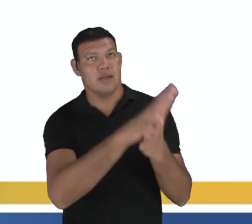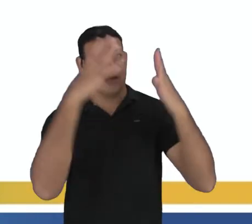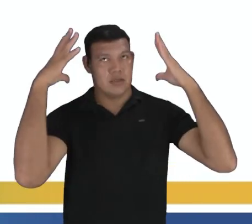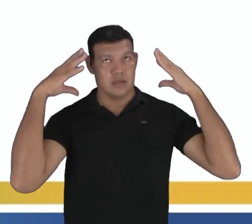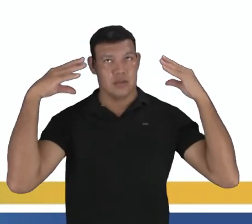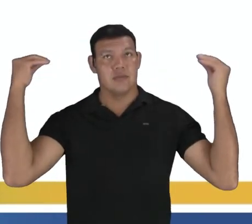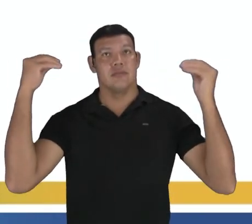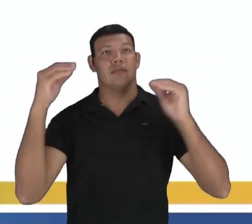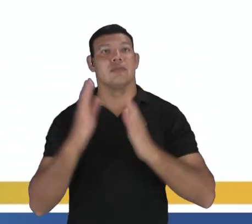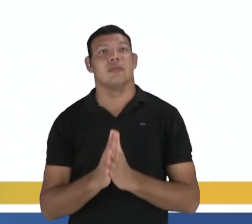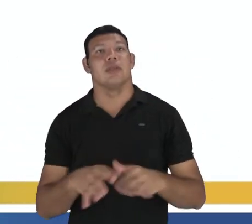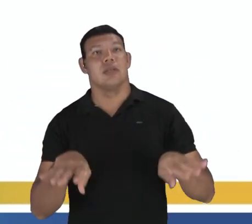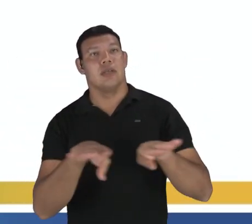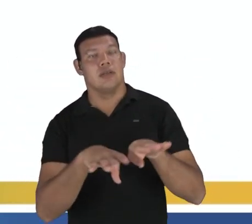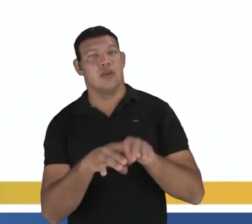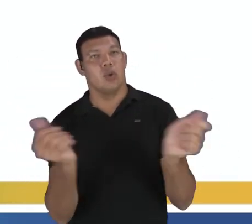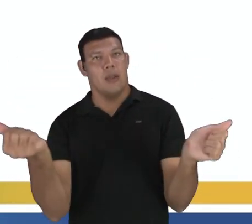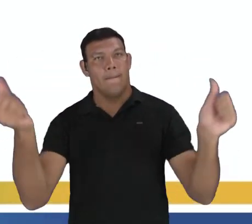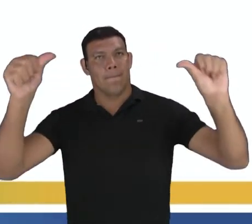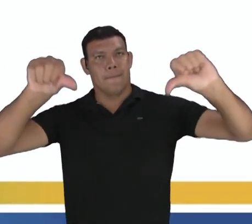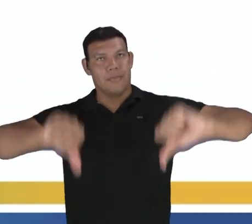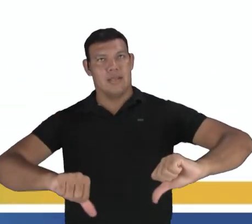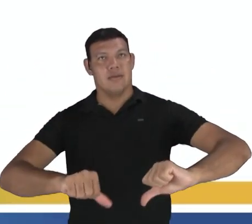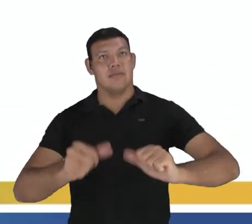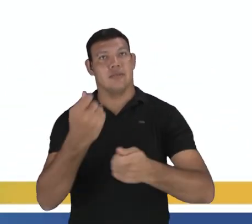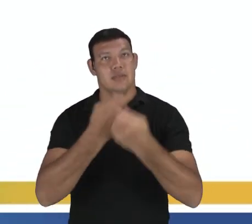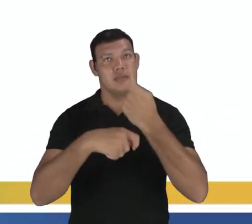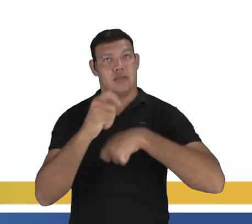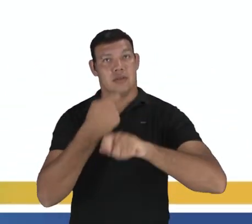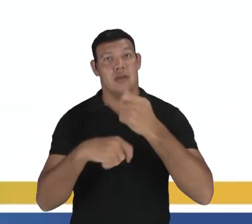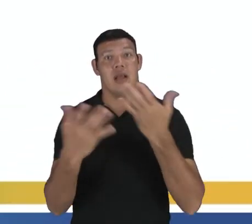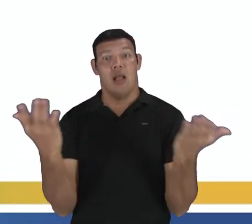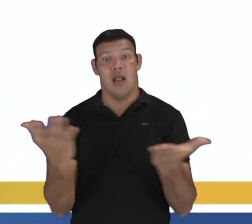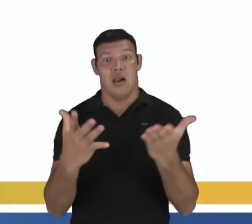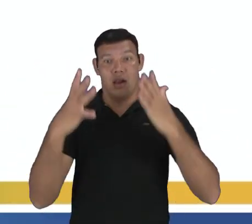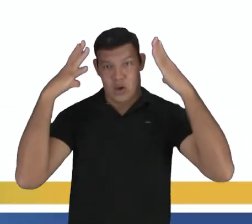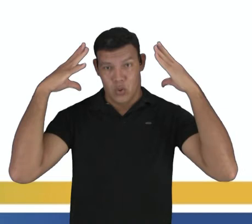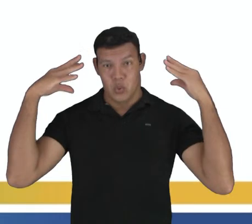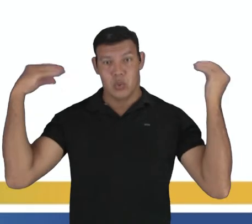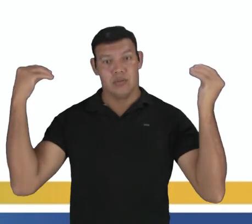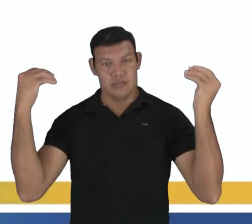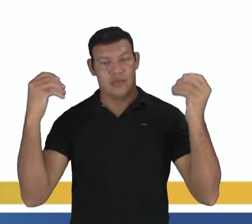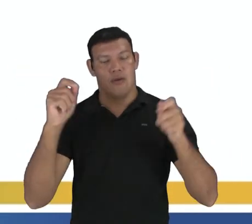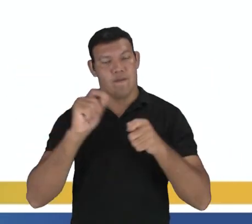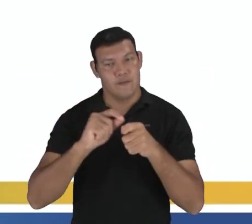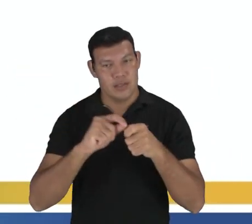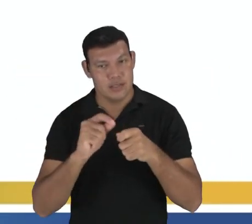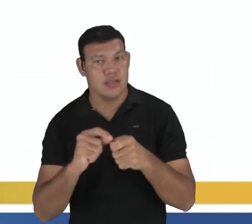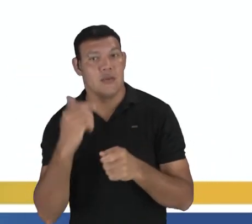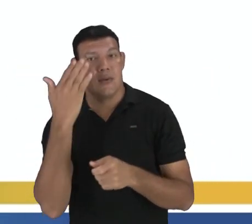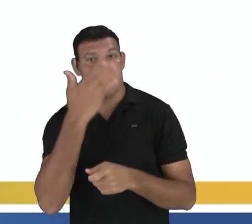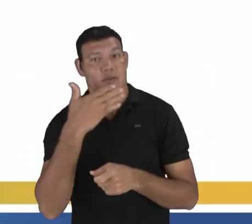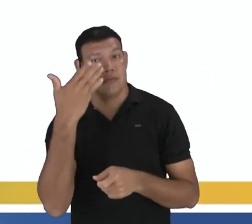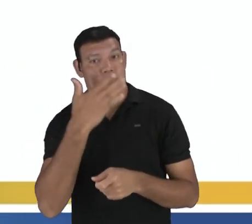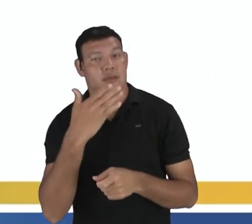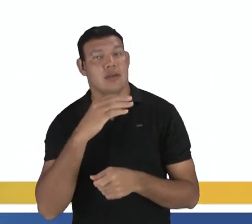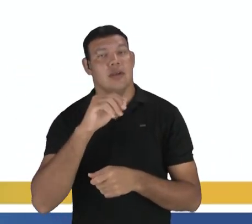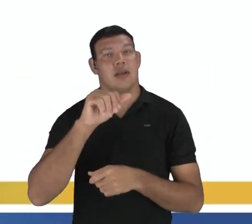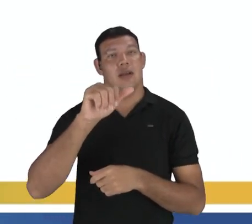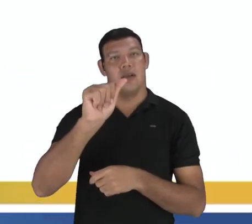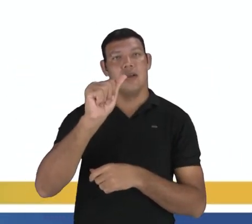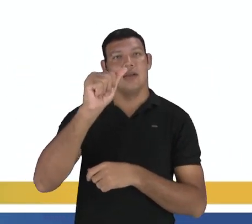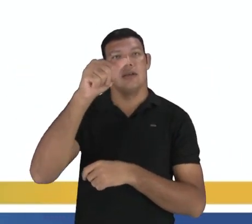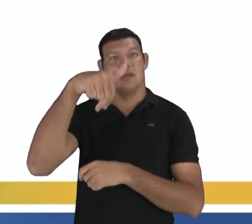e como consequência a gente tem uma crise na economia, né? Porque os holandeses agora eles começam a produzir, né, nas Antilhas, na